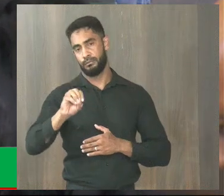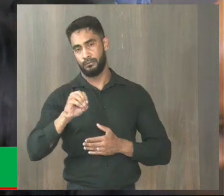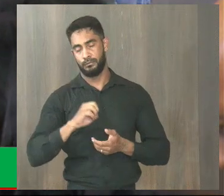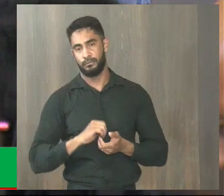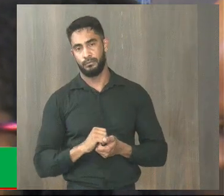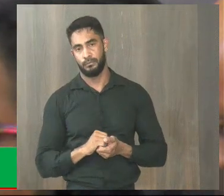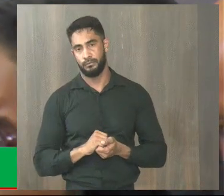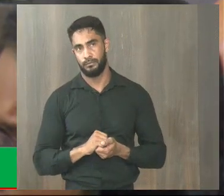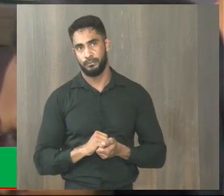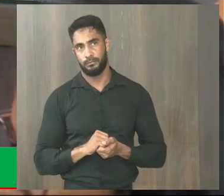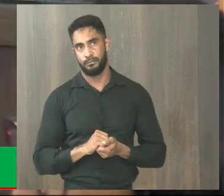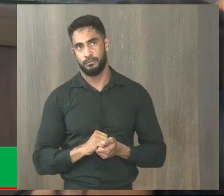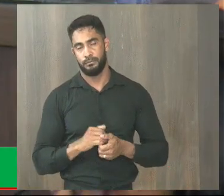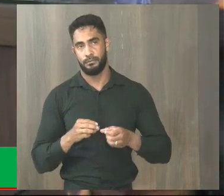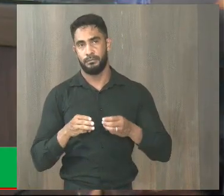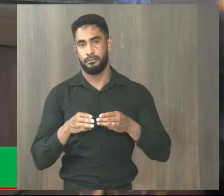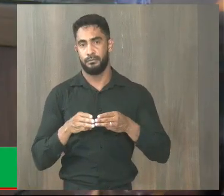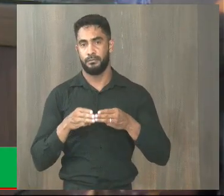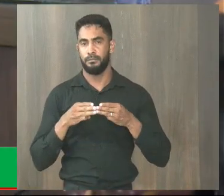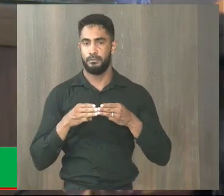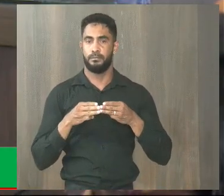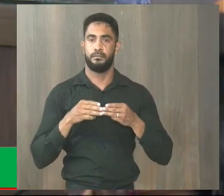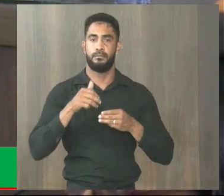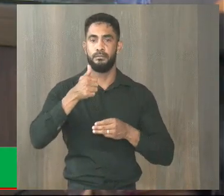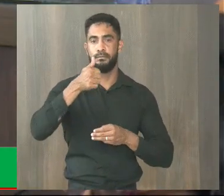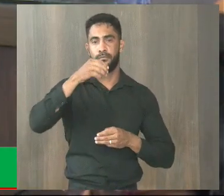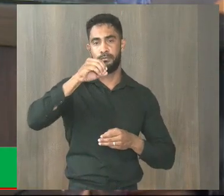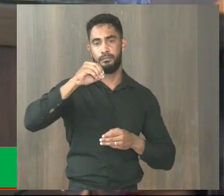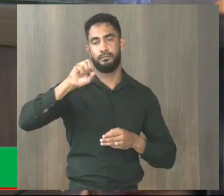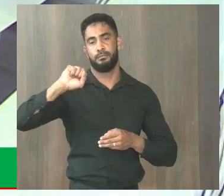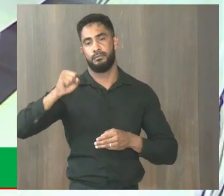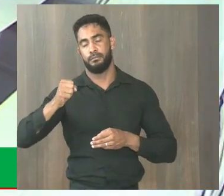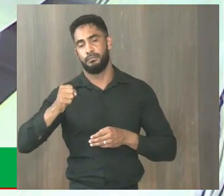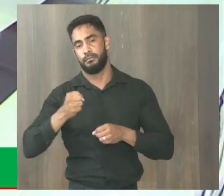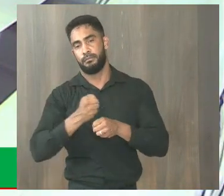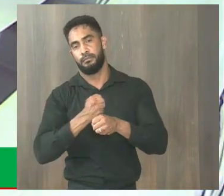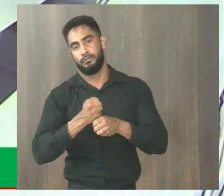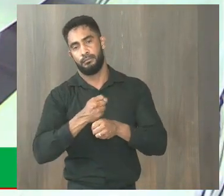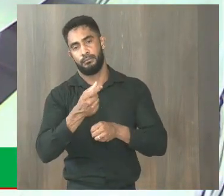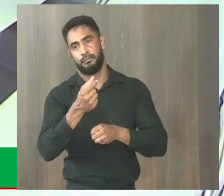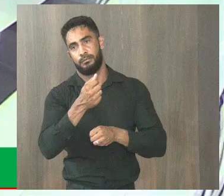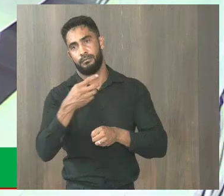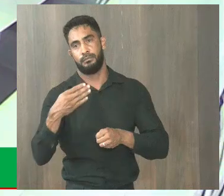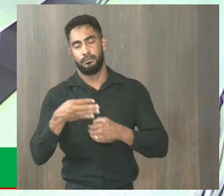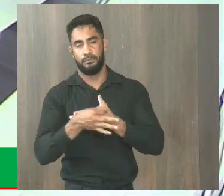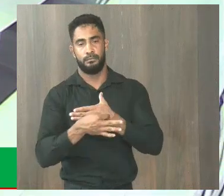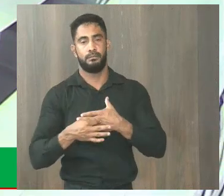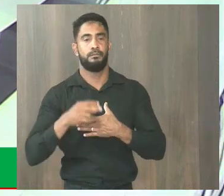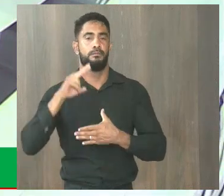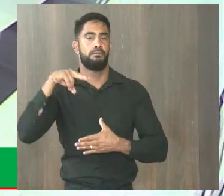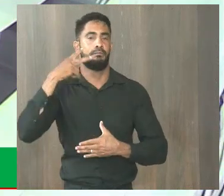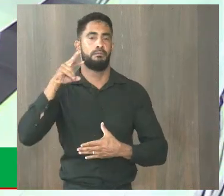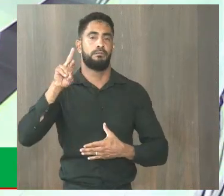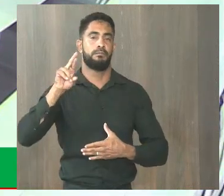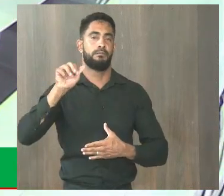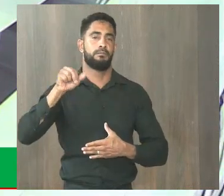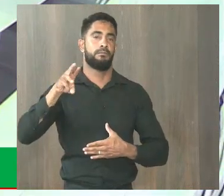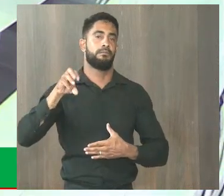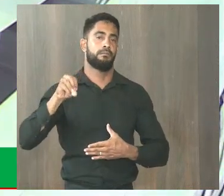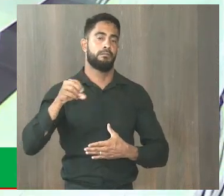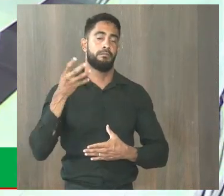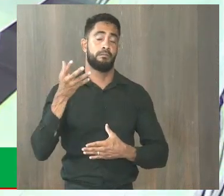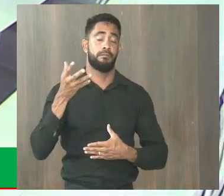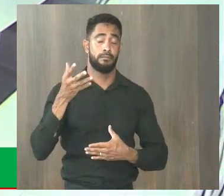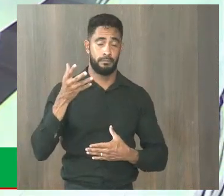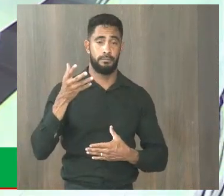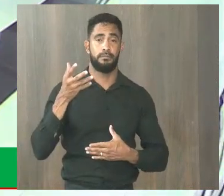Ferreira. Requerimento número 108 de 2024, autoria do vereador Ramon Alexandre. Requer ao chefe do Poder Executivo